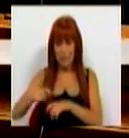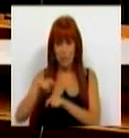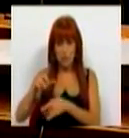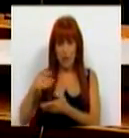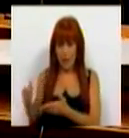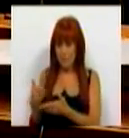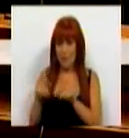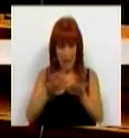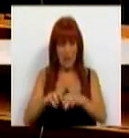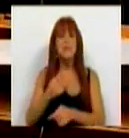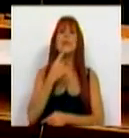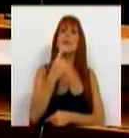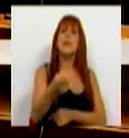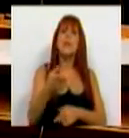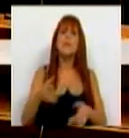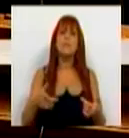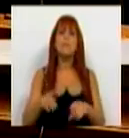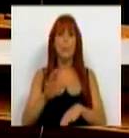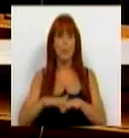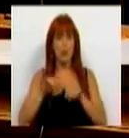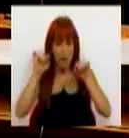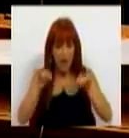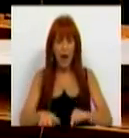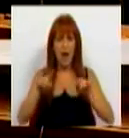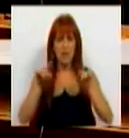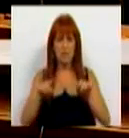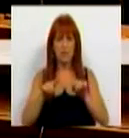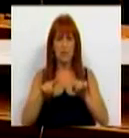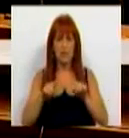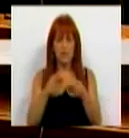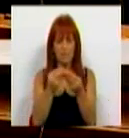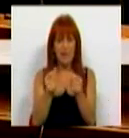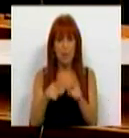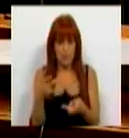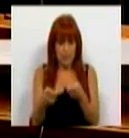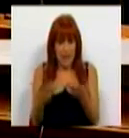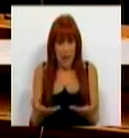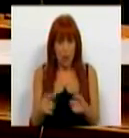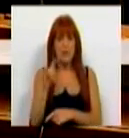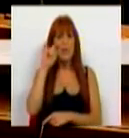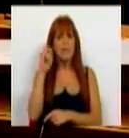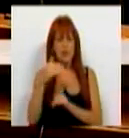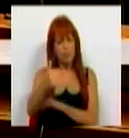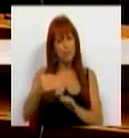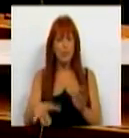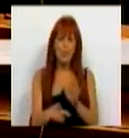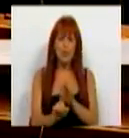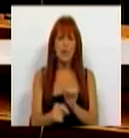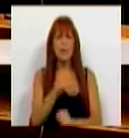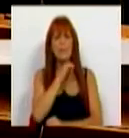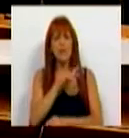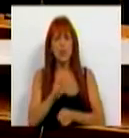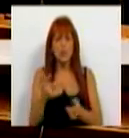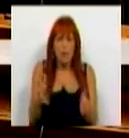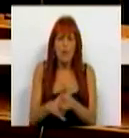a presente Câmara se pronunciou sobre estas matérias em apreço, revendo o enquadramento legal e permitindo,